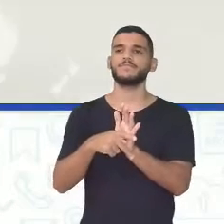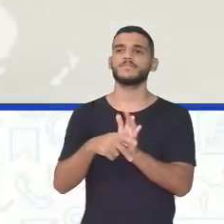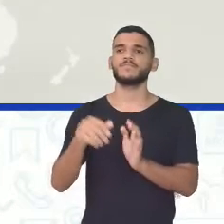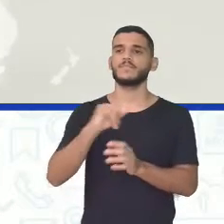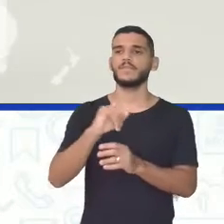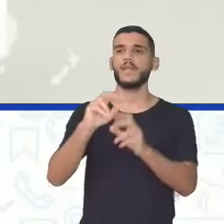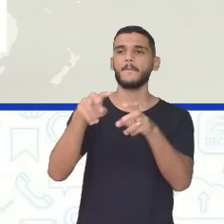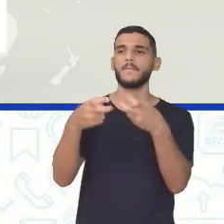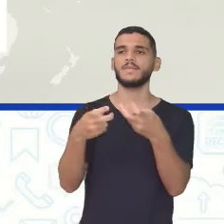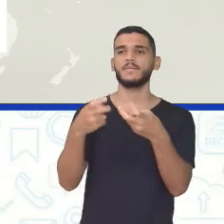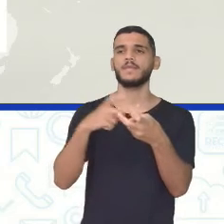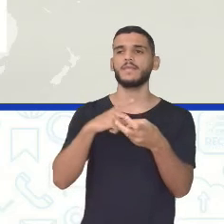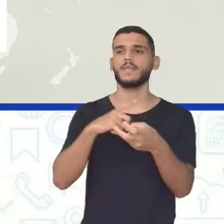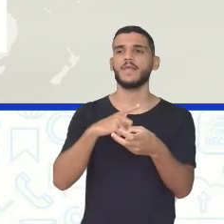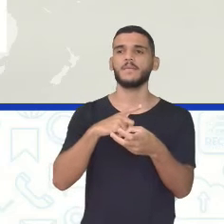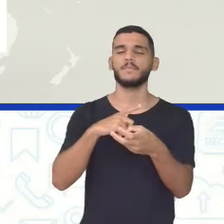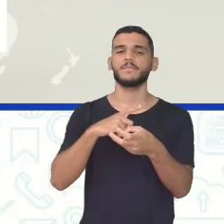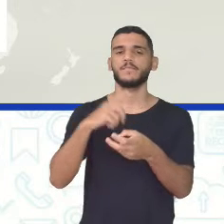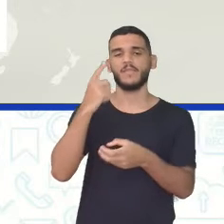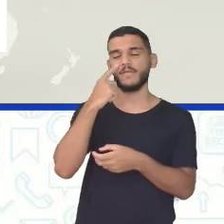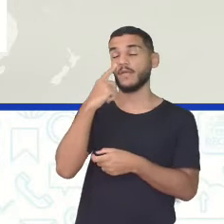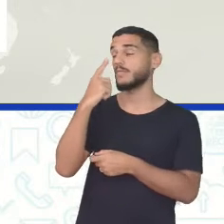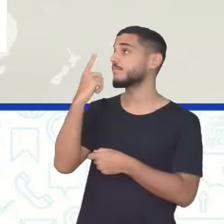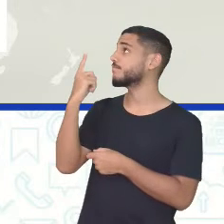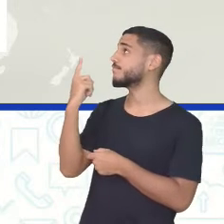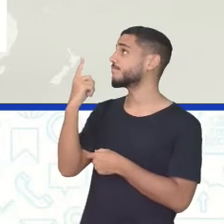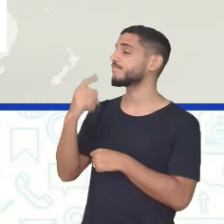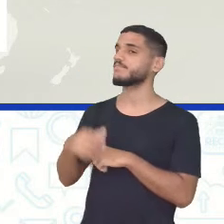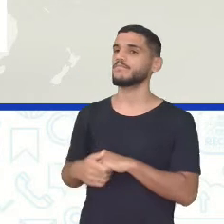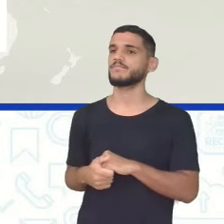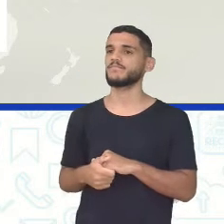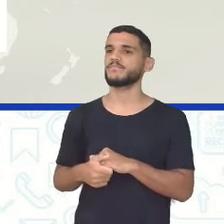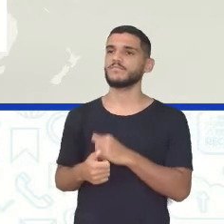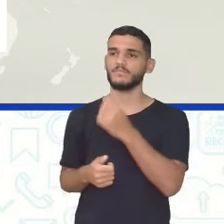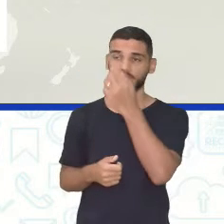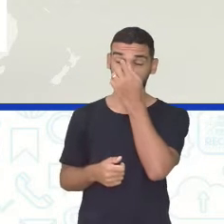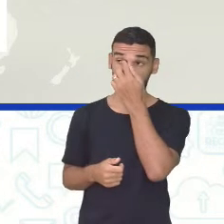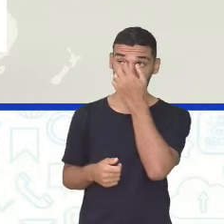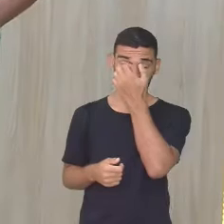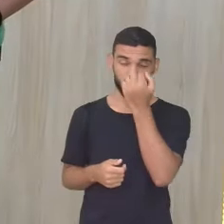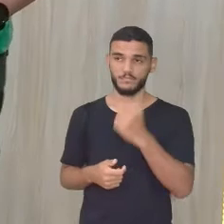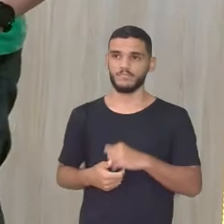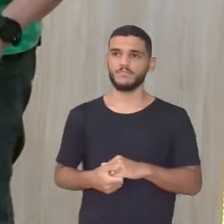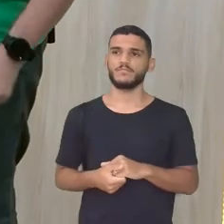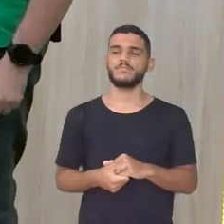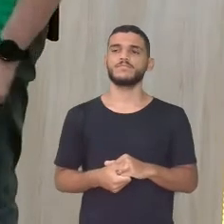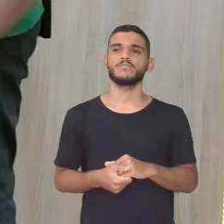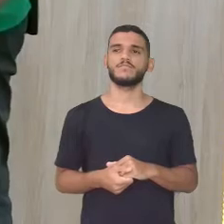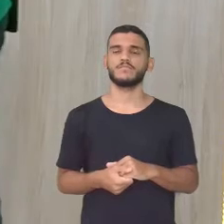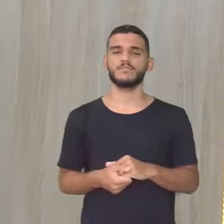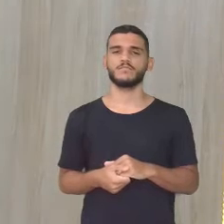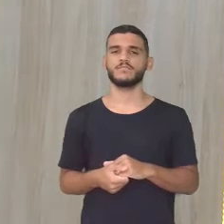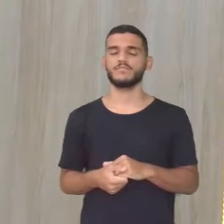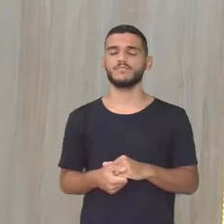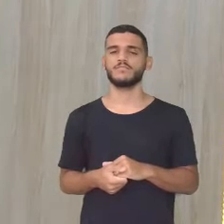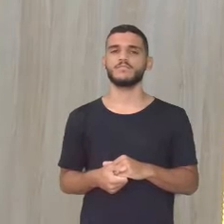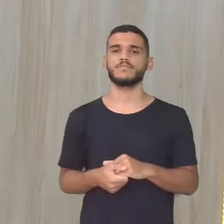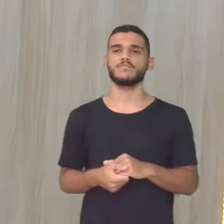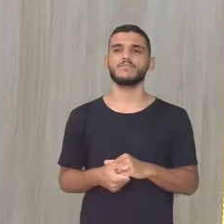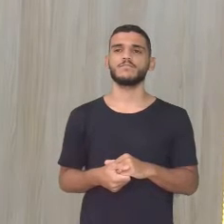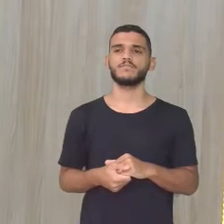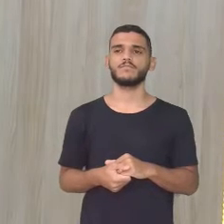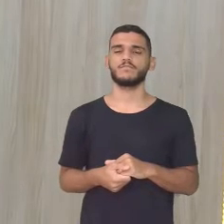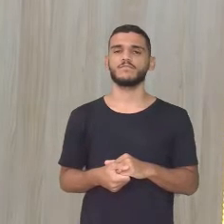nesse mapinha que eu trouxe para vocês, olha lá em cima, né? Corta aqui para mim, por favor, Juninho Play. Vê se dá só para